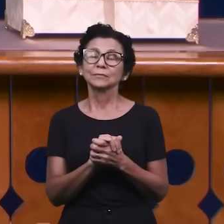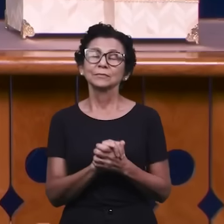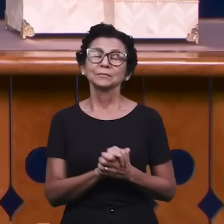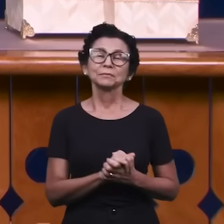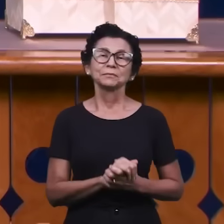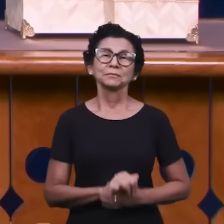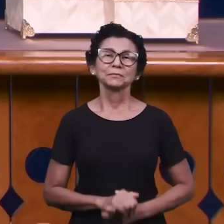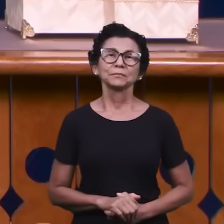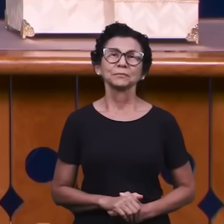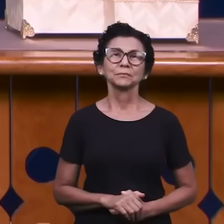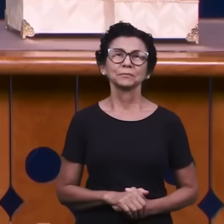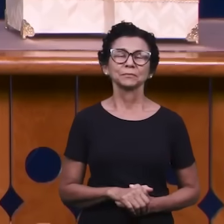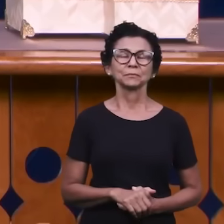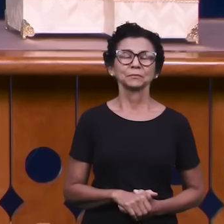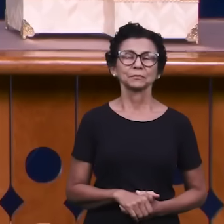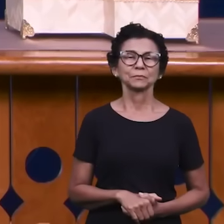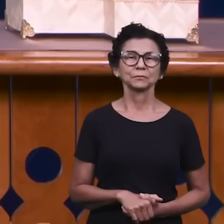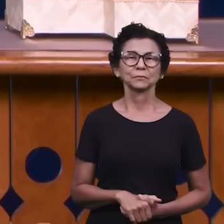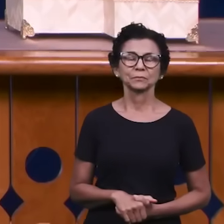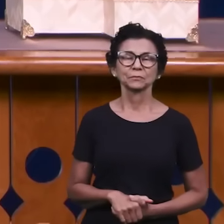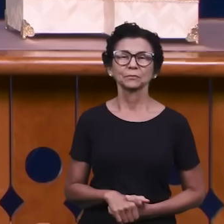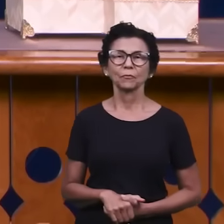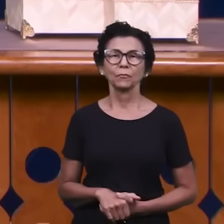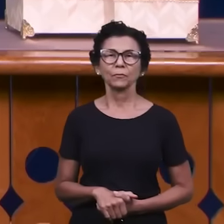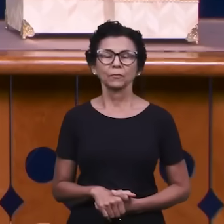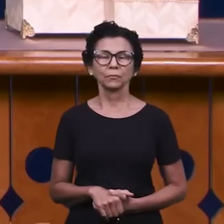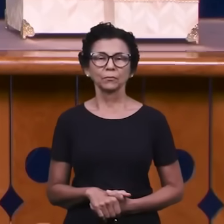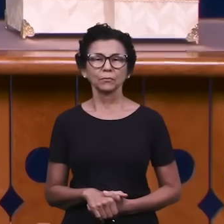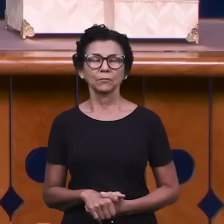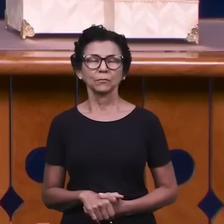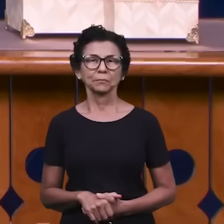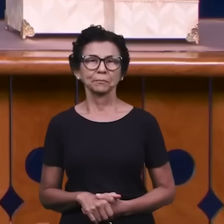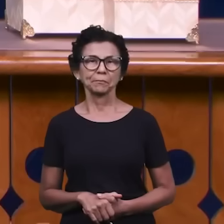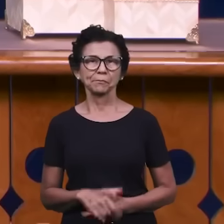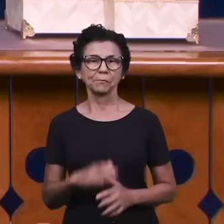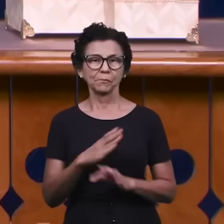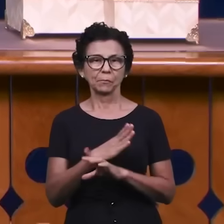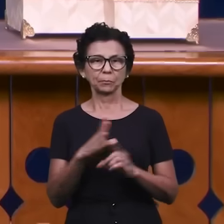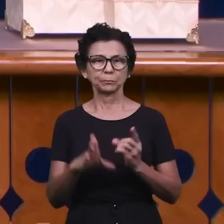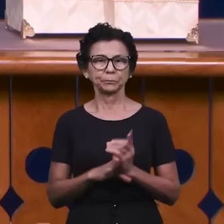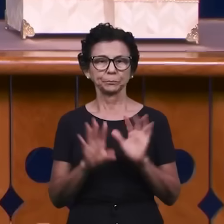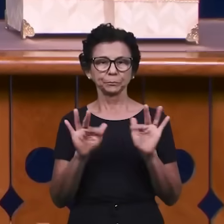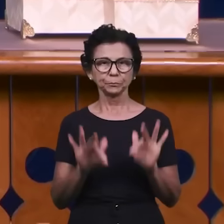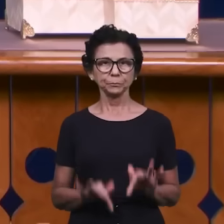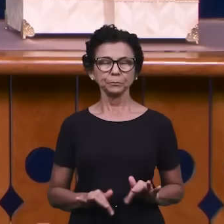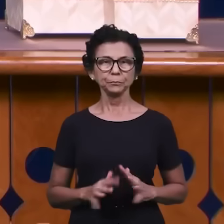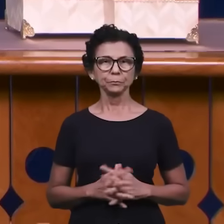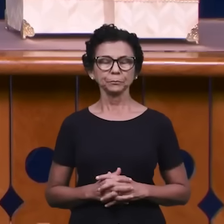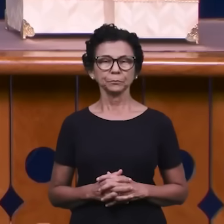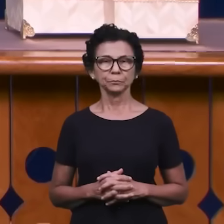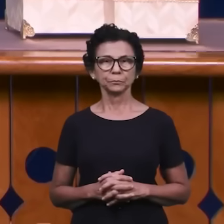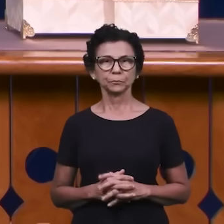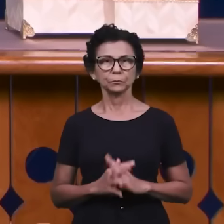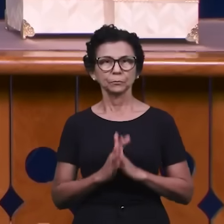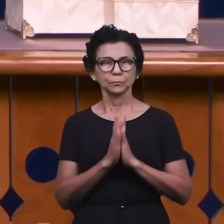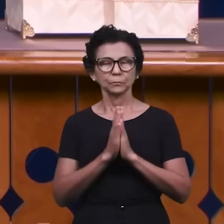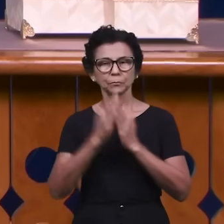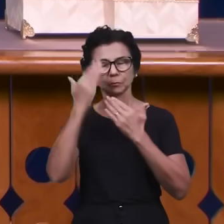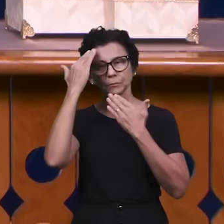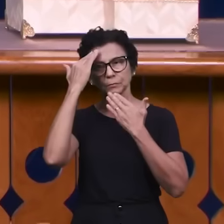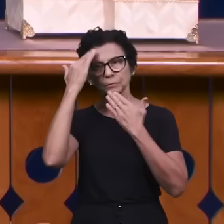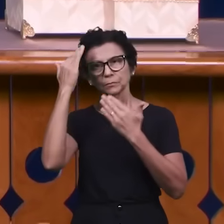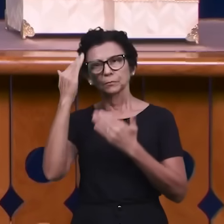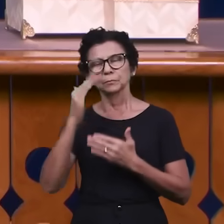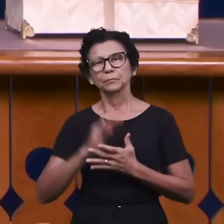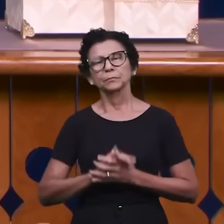proporciona nesse dia. Nós estamos encerrando o nosso culto e nós vamos orar agradecendo